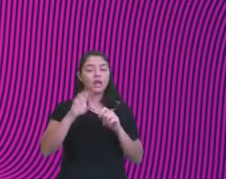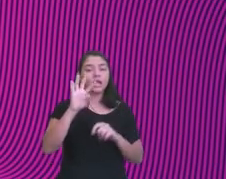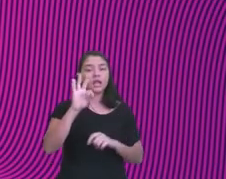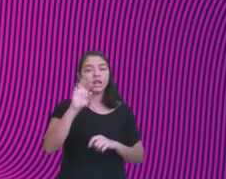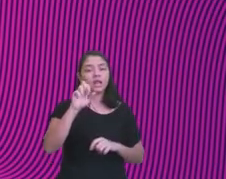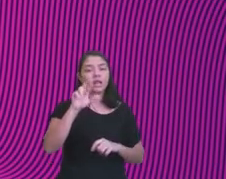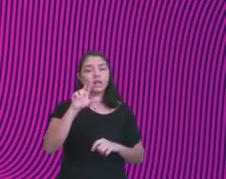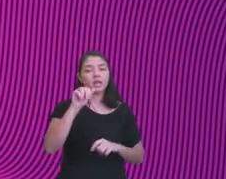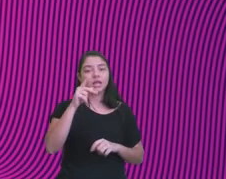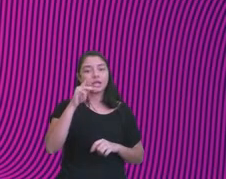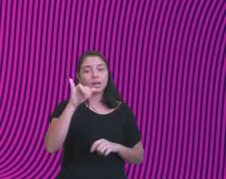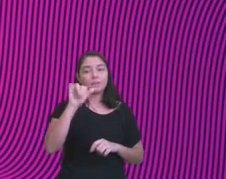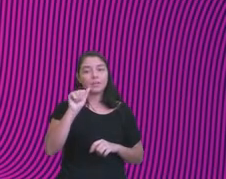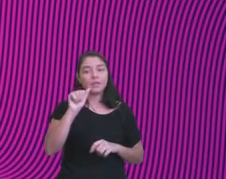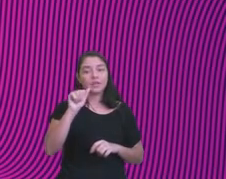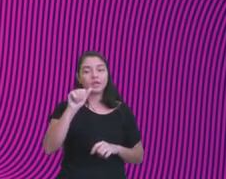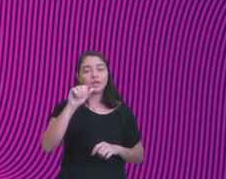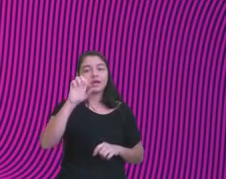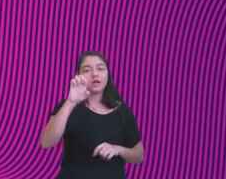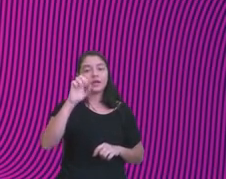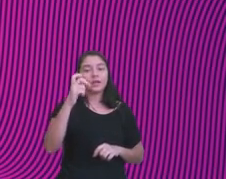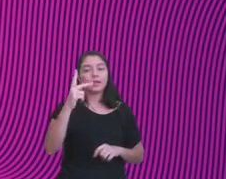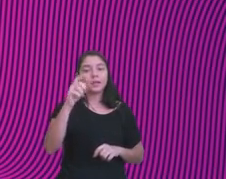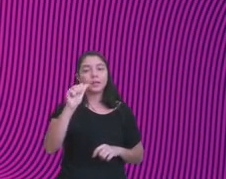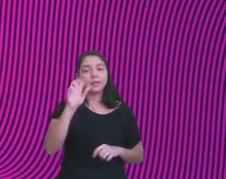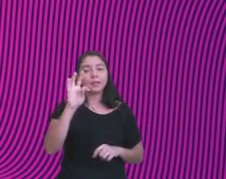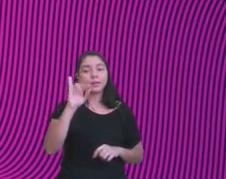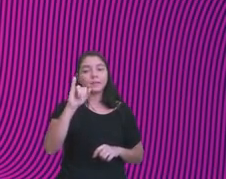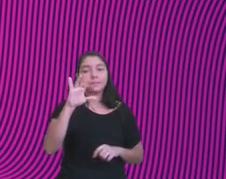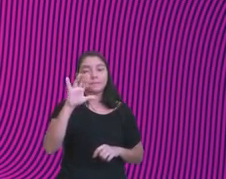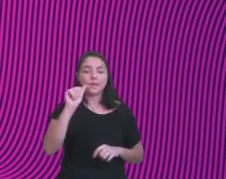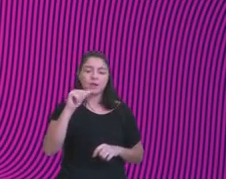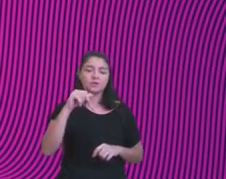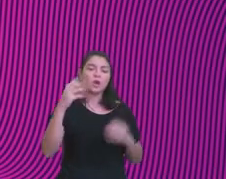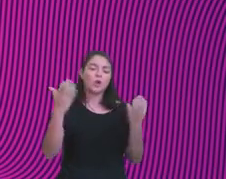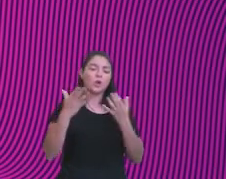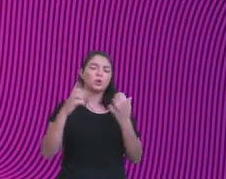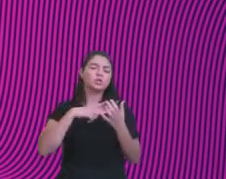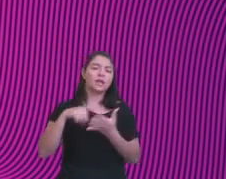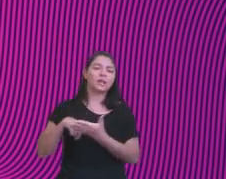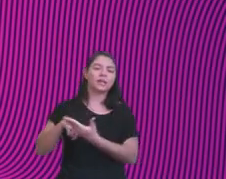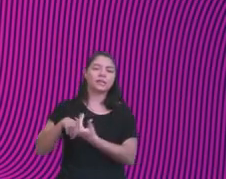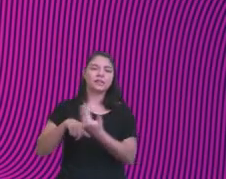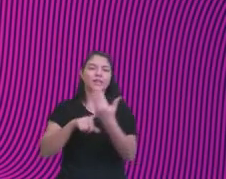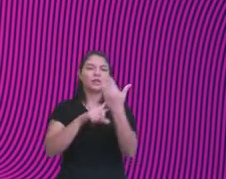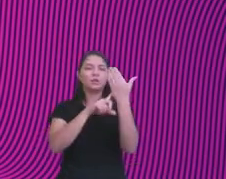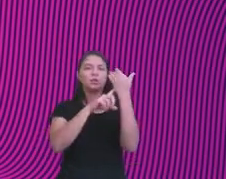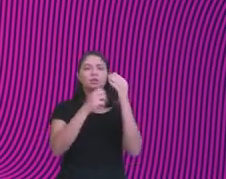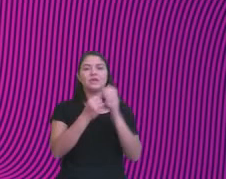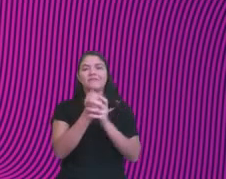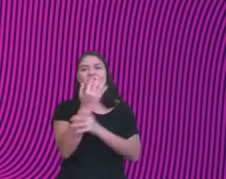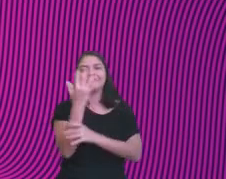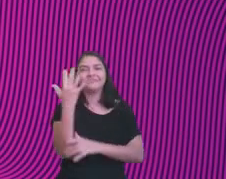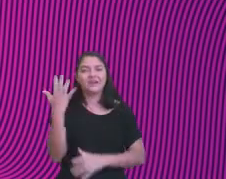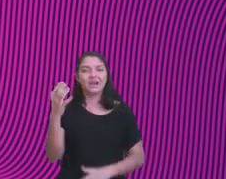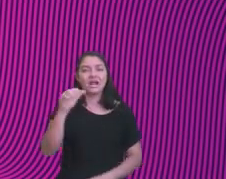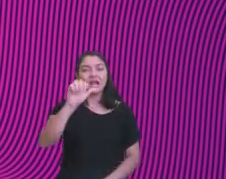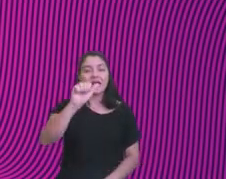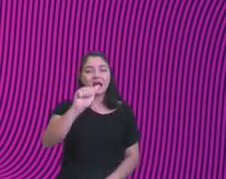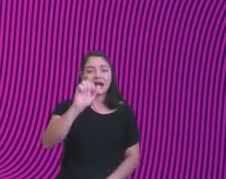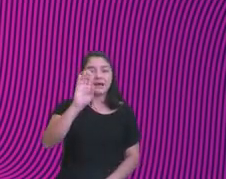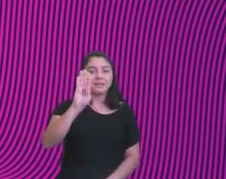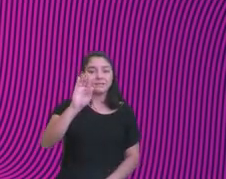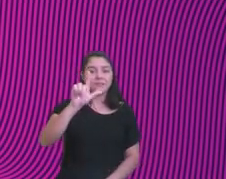opção. Hoje em dia, a gente tem como tecnologia disponível a ablação por radiofrequência e a ablação por